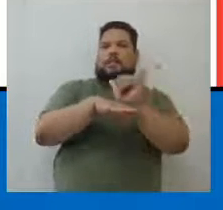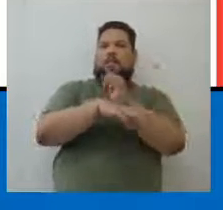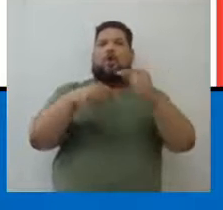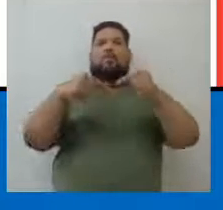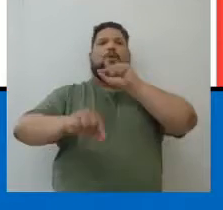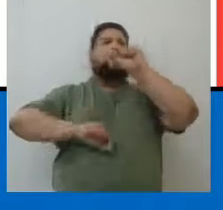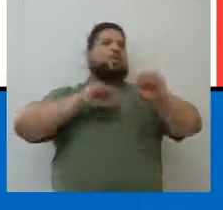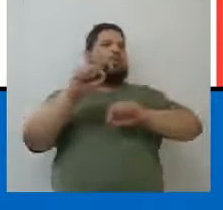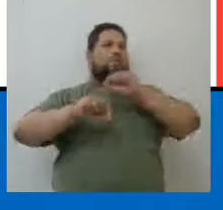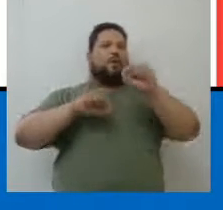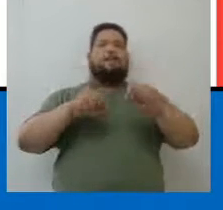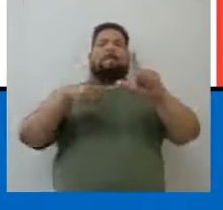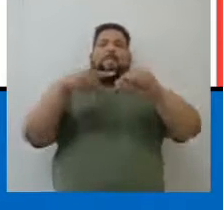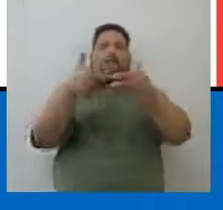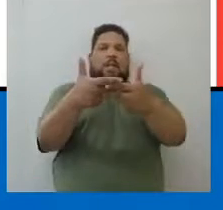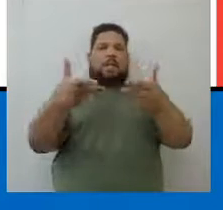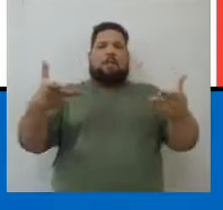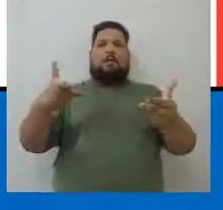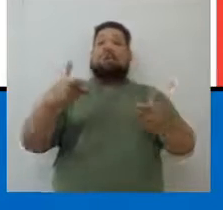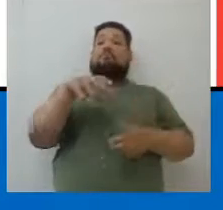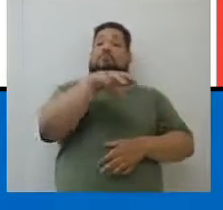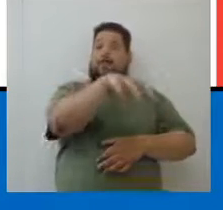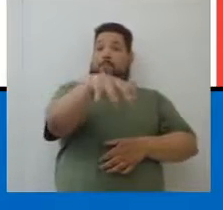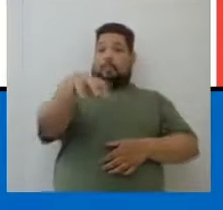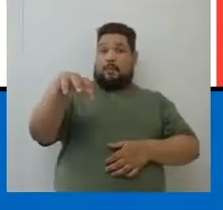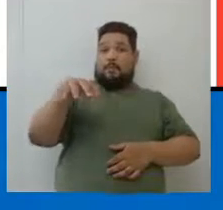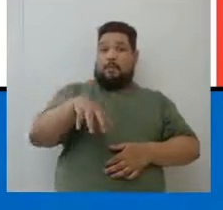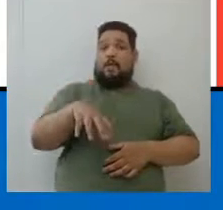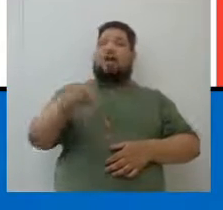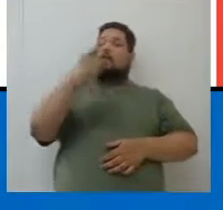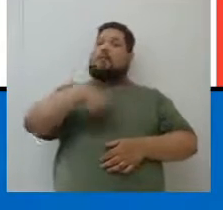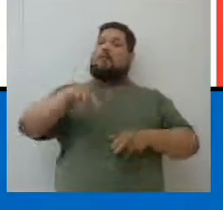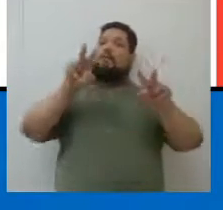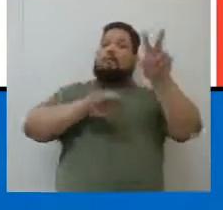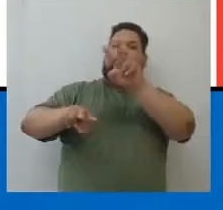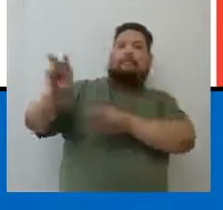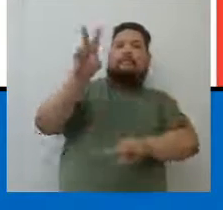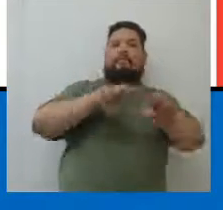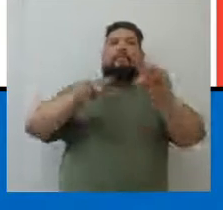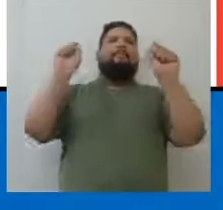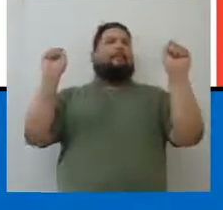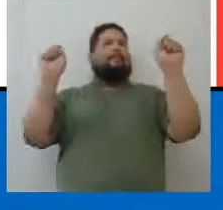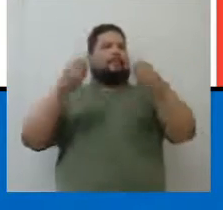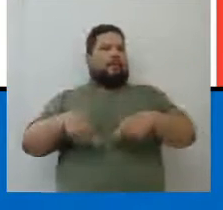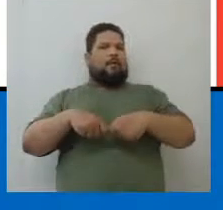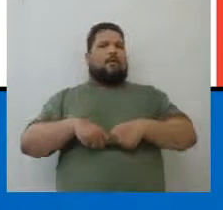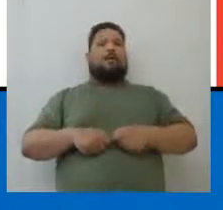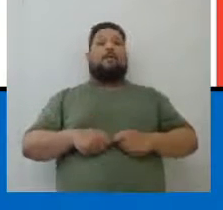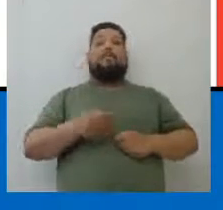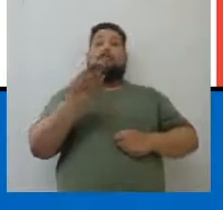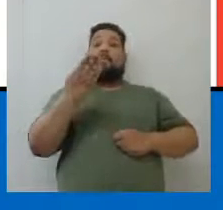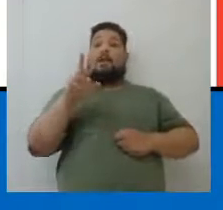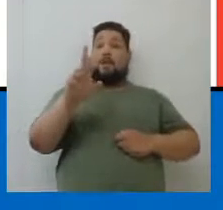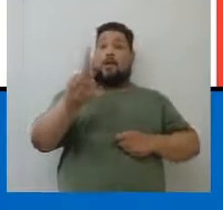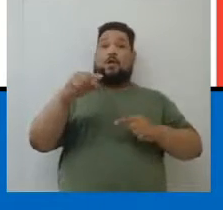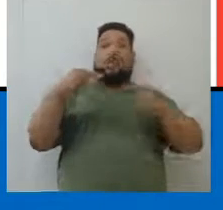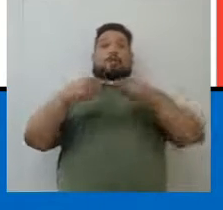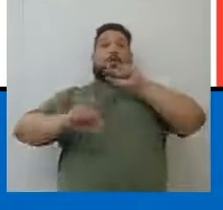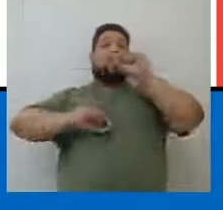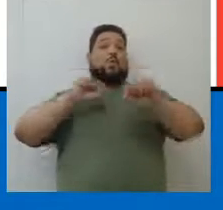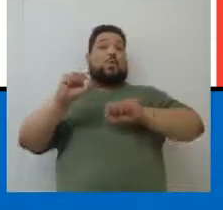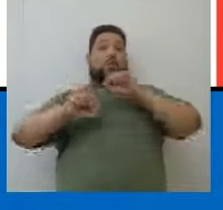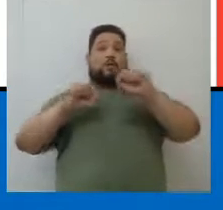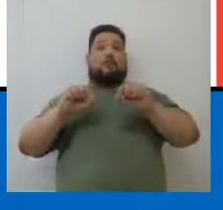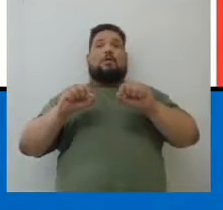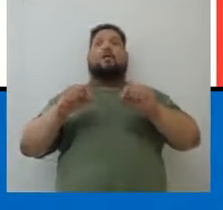Que são os meios físicos, certo? São os meios mais físicos, e a gente vai observar aí que a BR ela liga pontos, certo? Liga